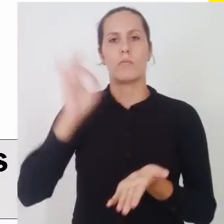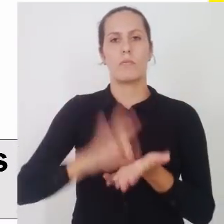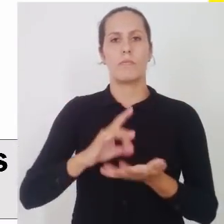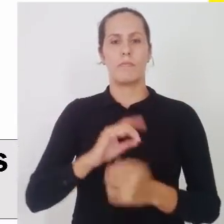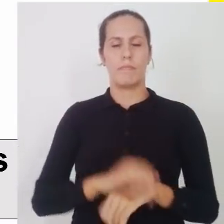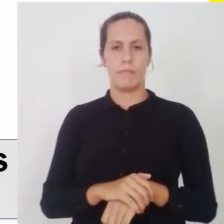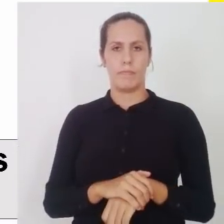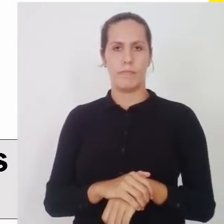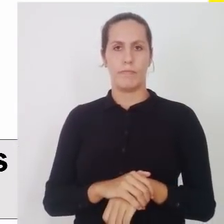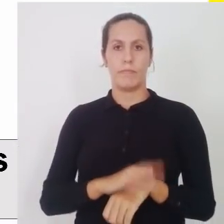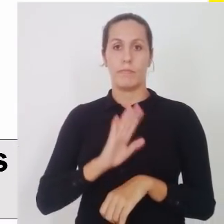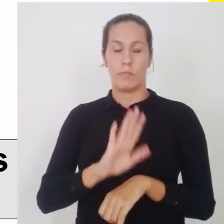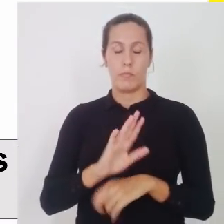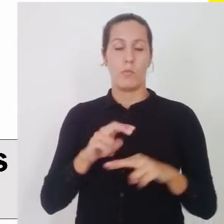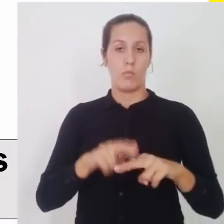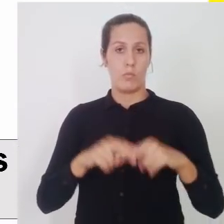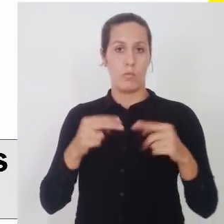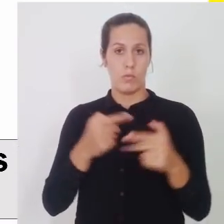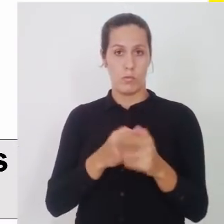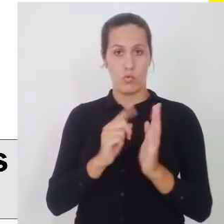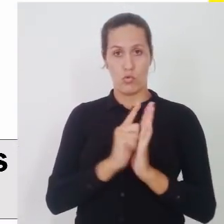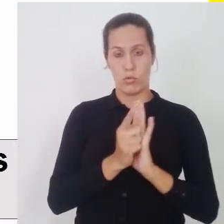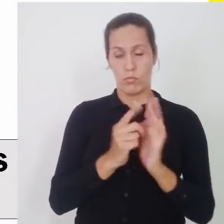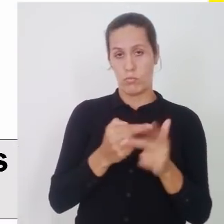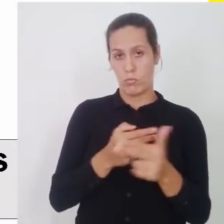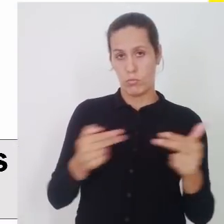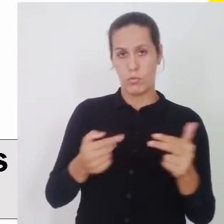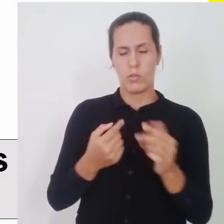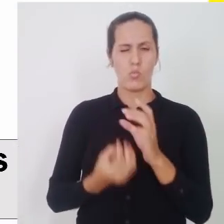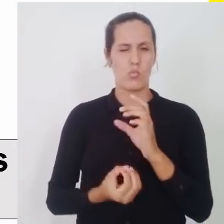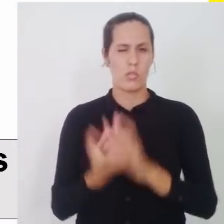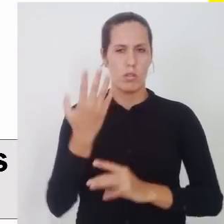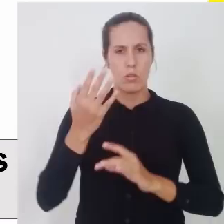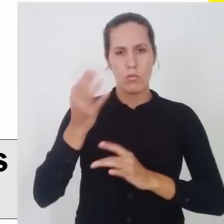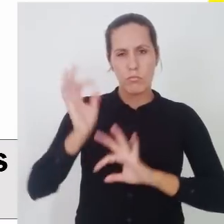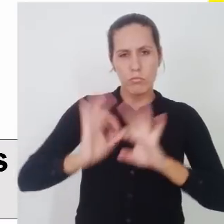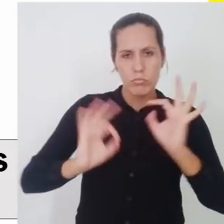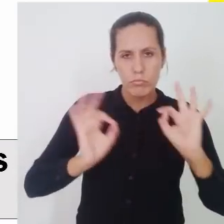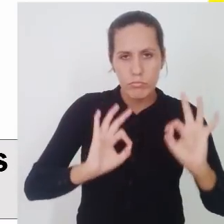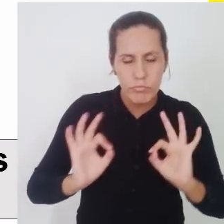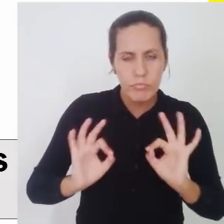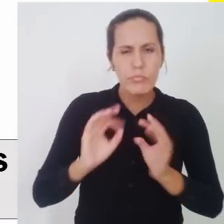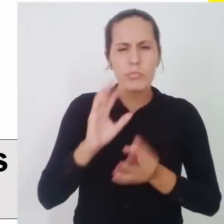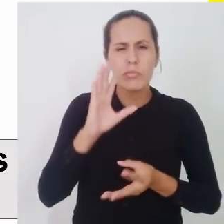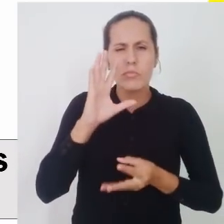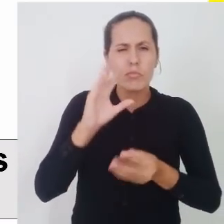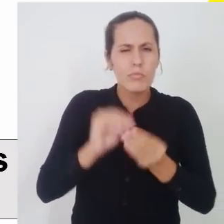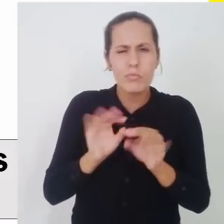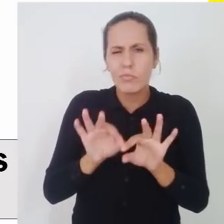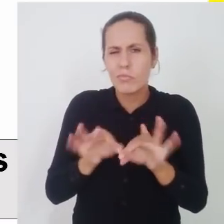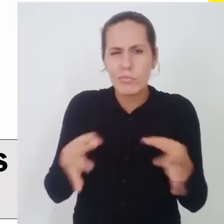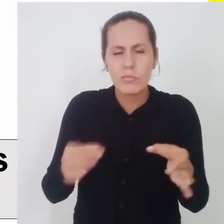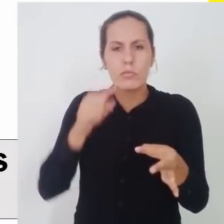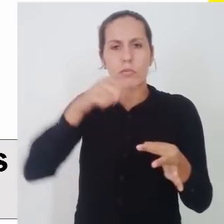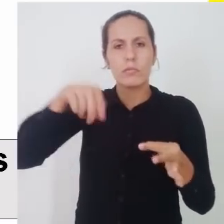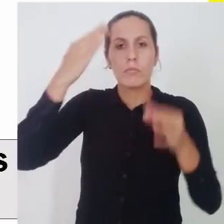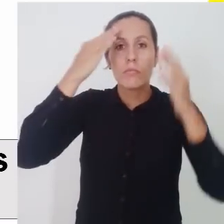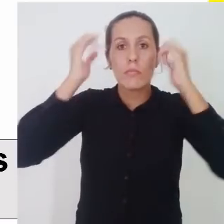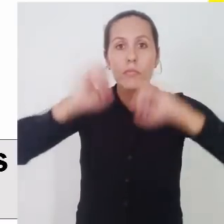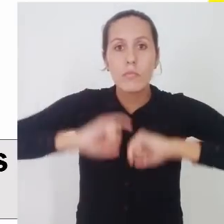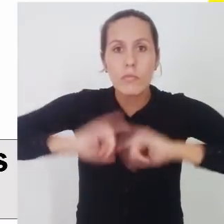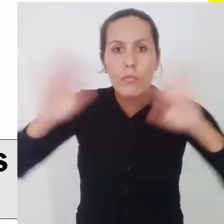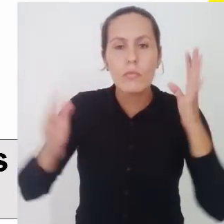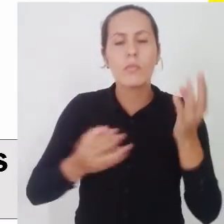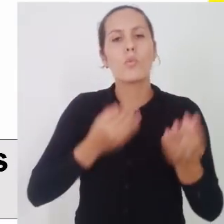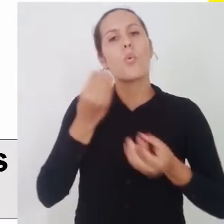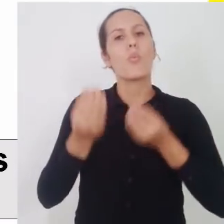fato central, em geral, aparece sim no título. Lembre-se que o objetivo de uma notícia é ser claro, certo? Ou